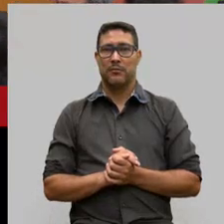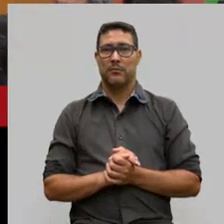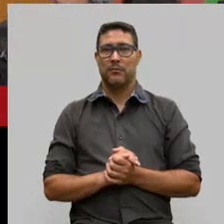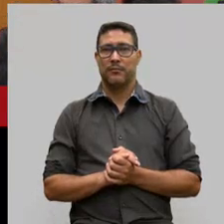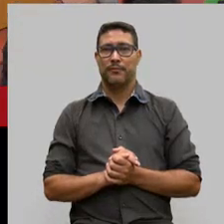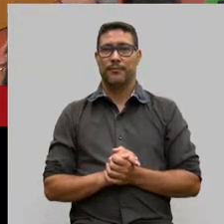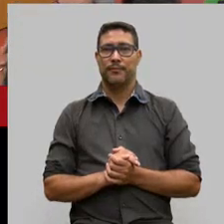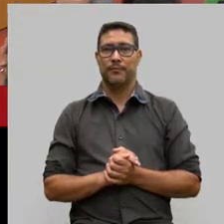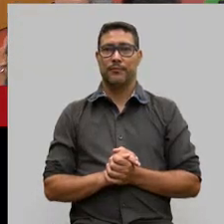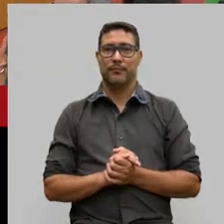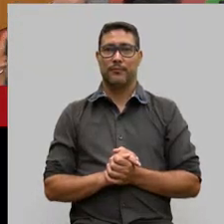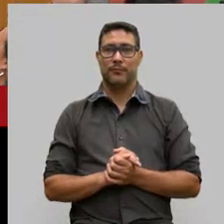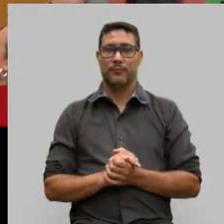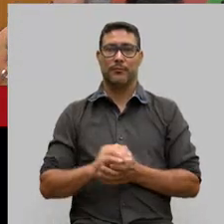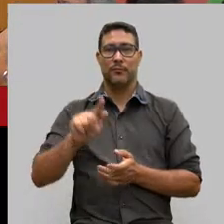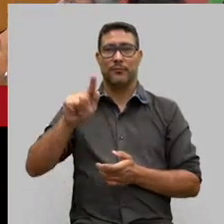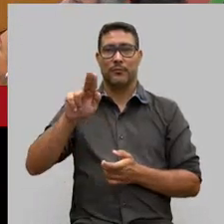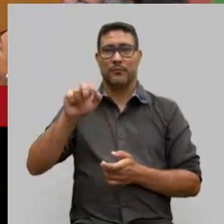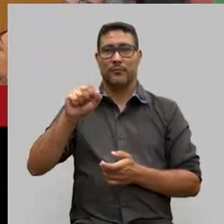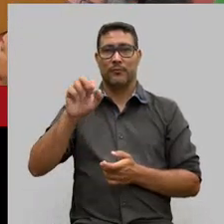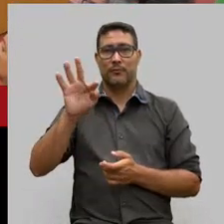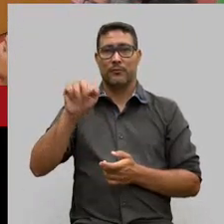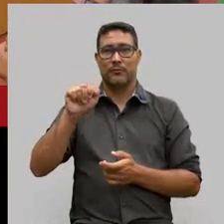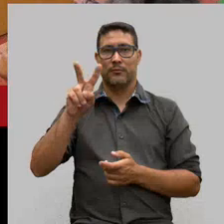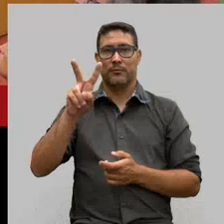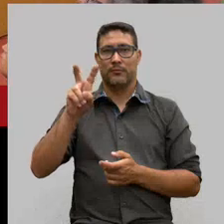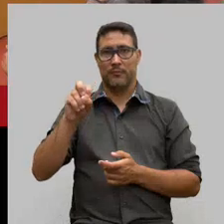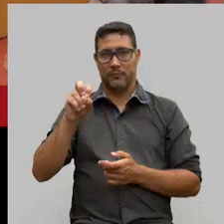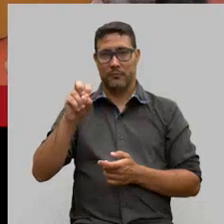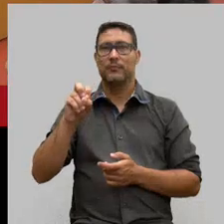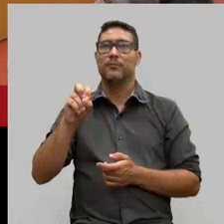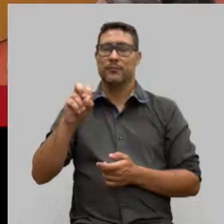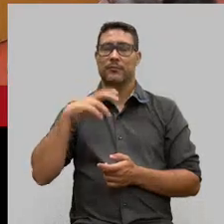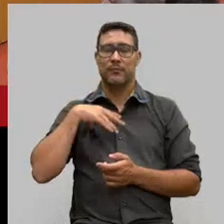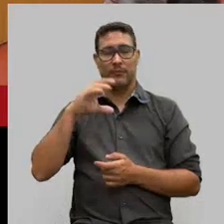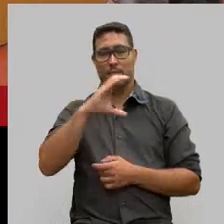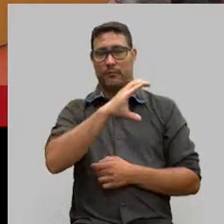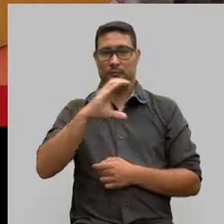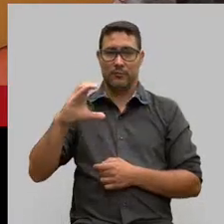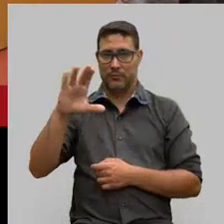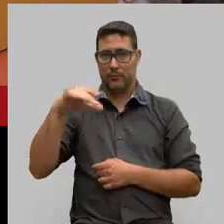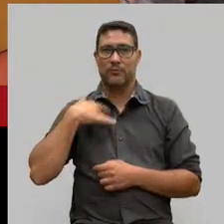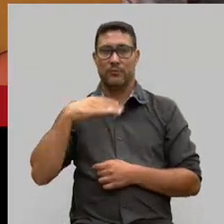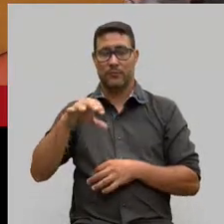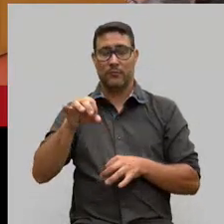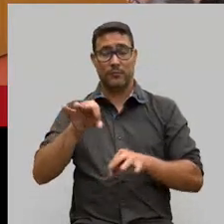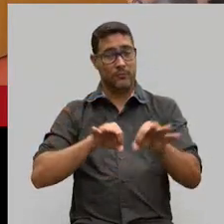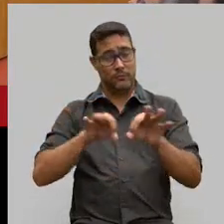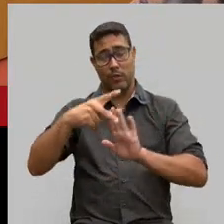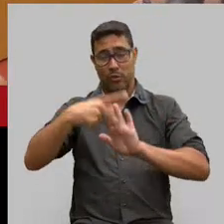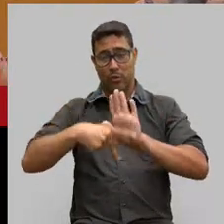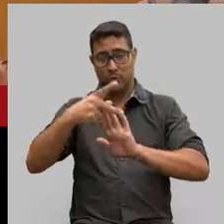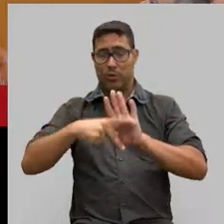deficiência gavo lavorato coordenador do projeto montando um